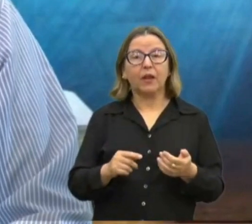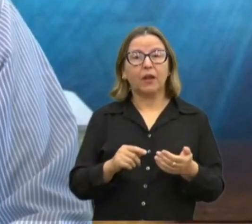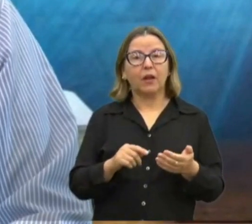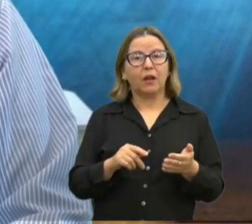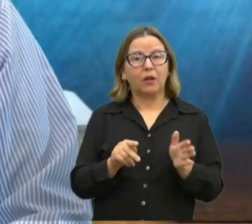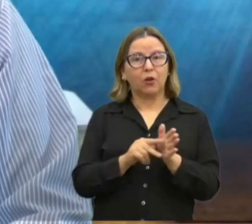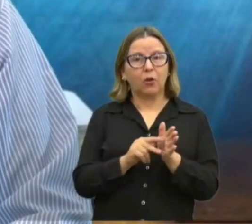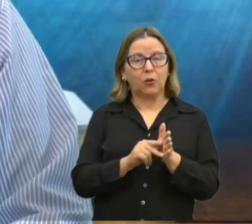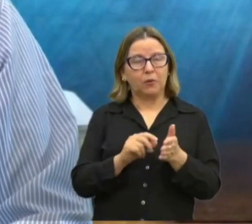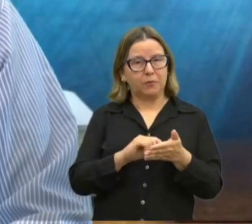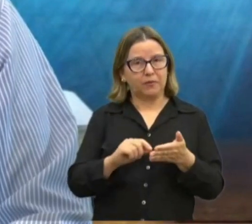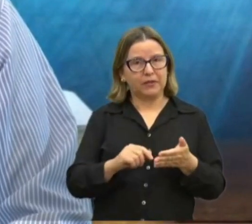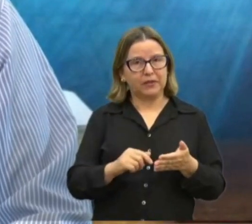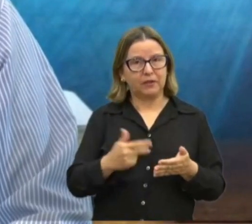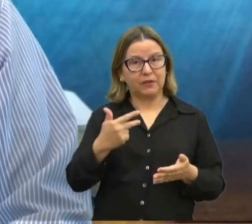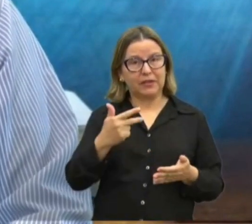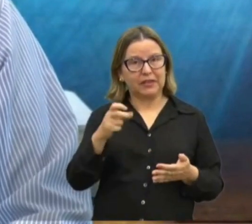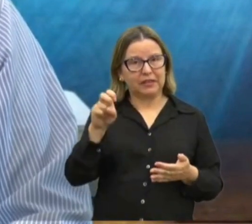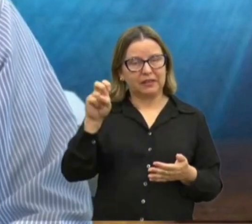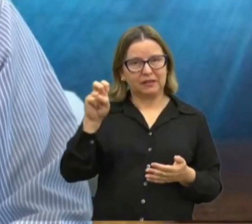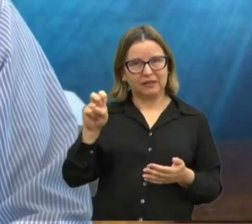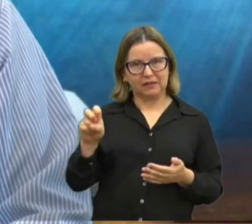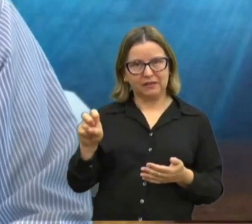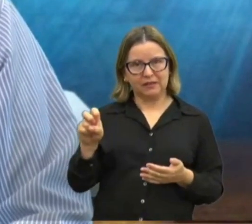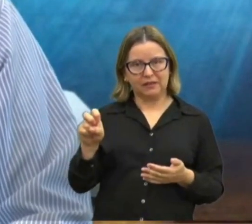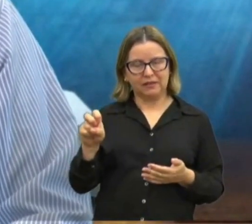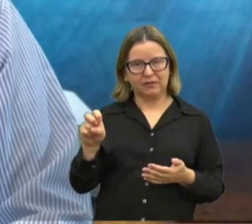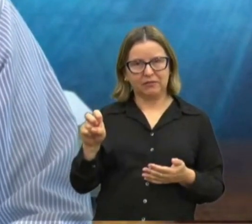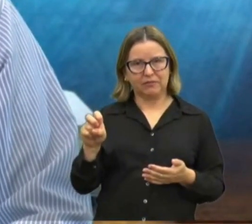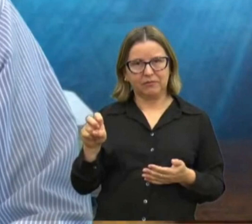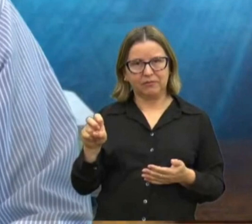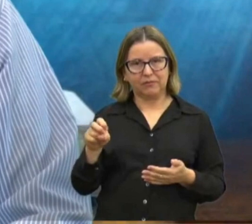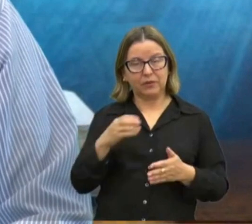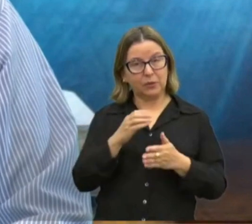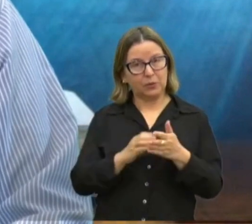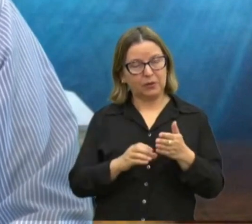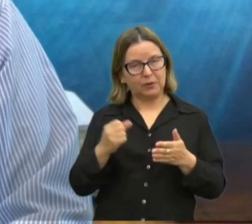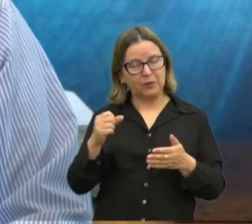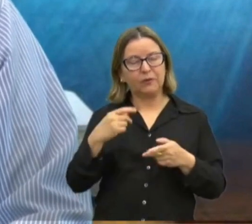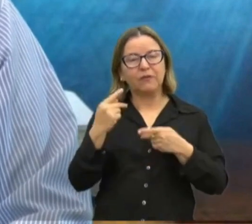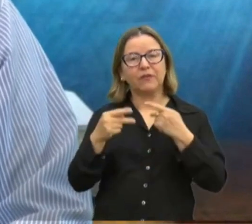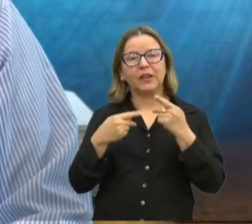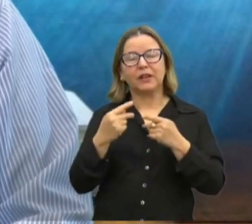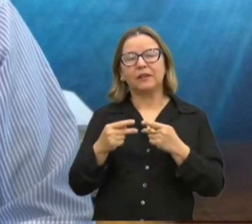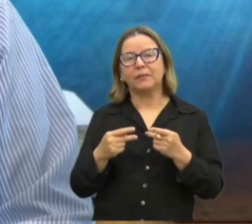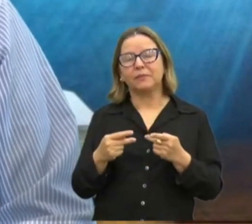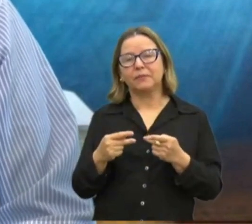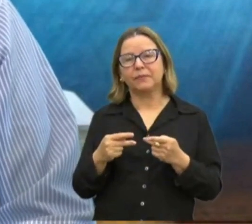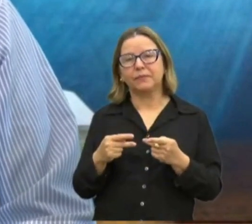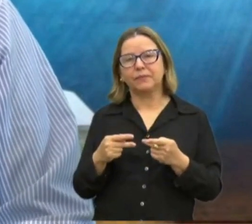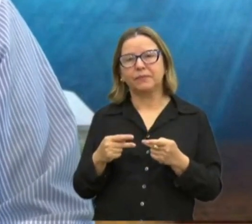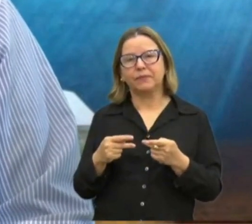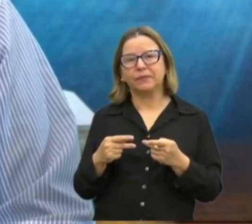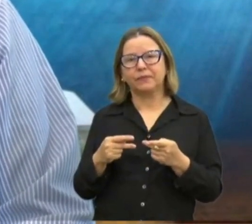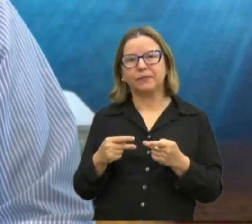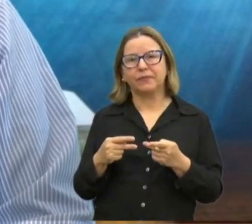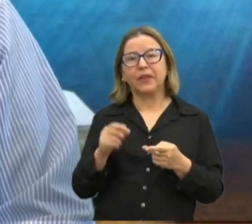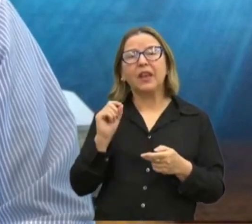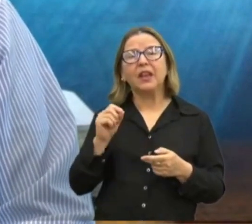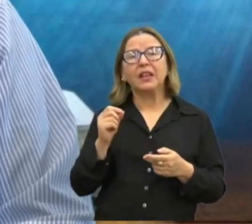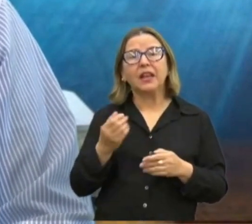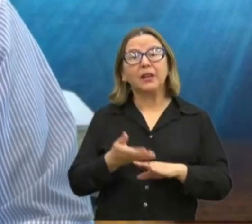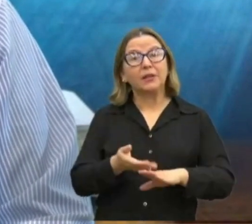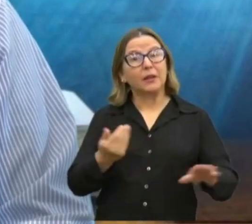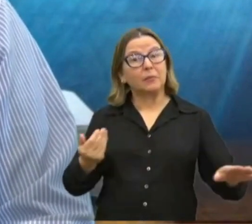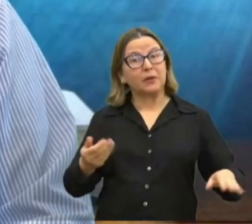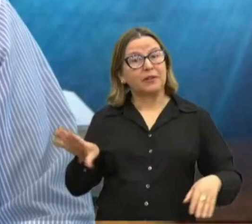logo mais ali no próprio versículo, no capítulo 8, diz que quem nos separará do amor